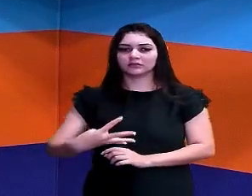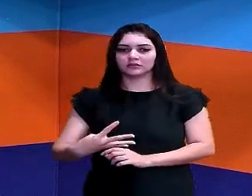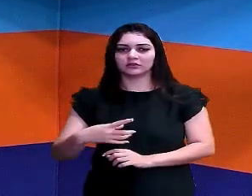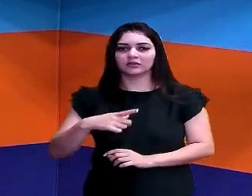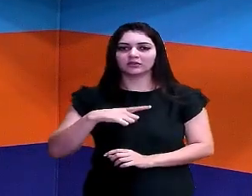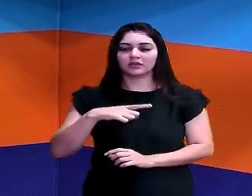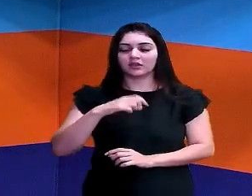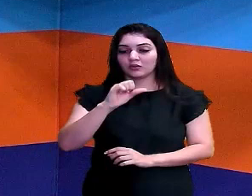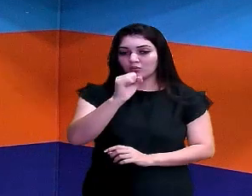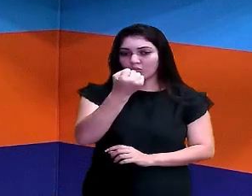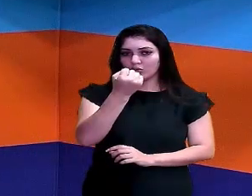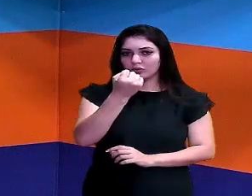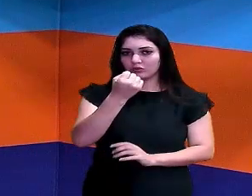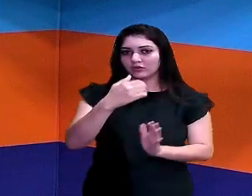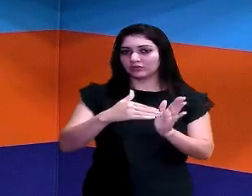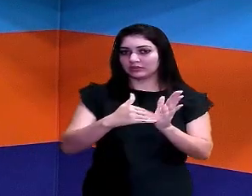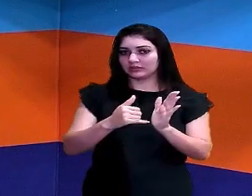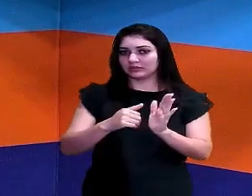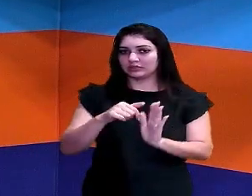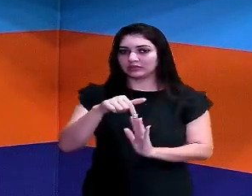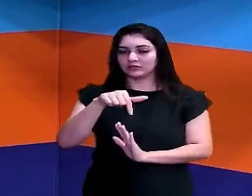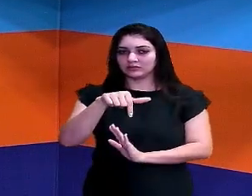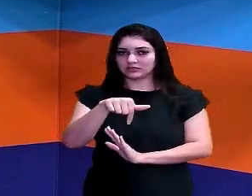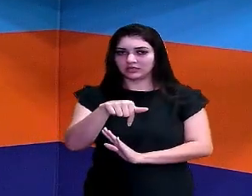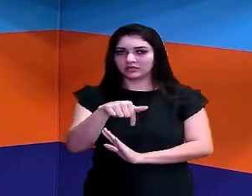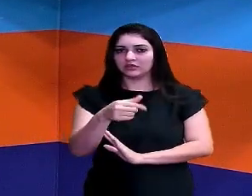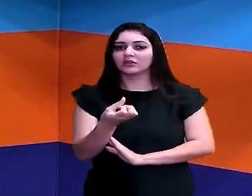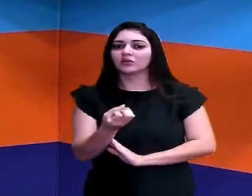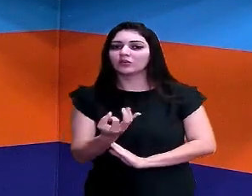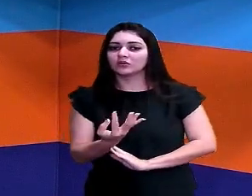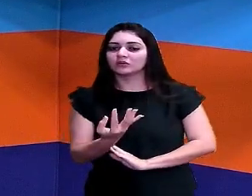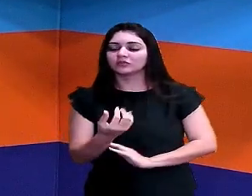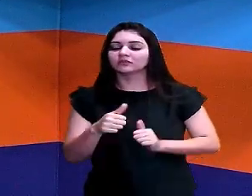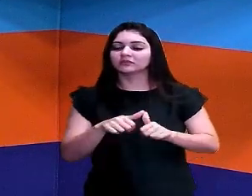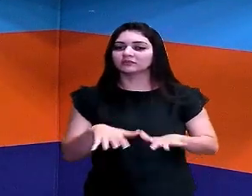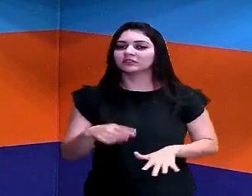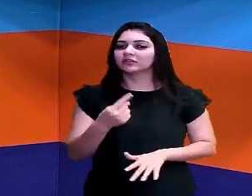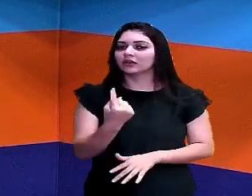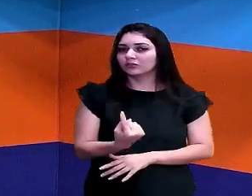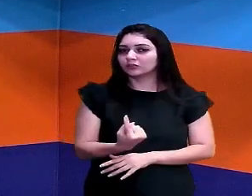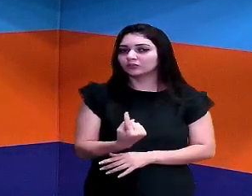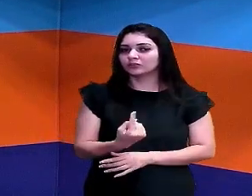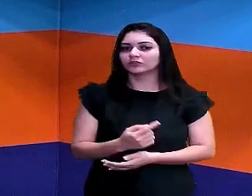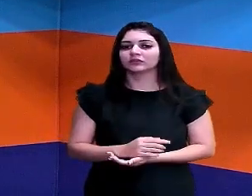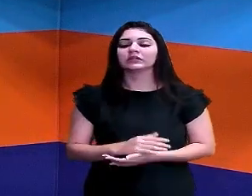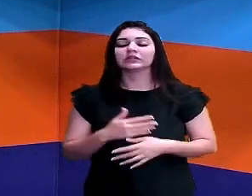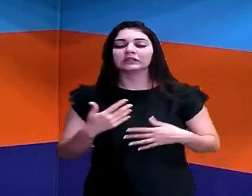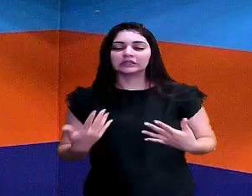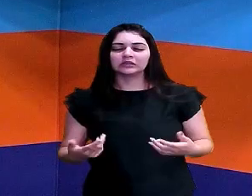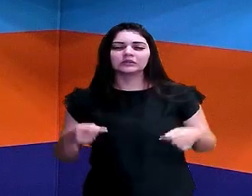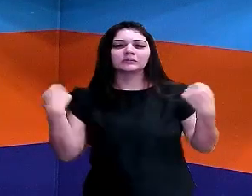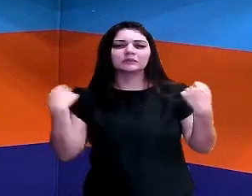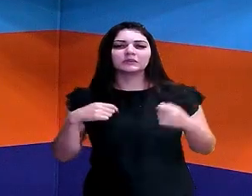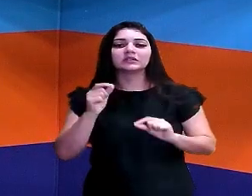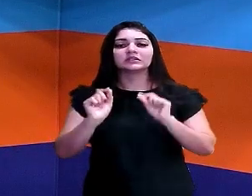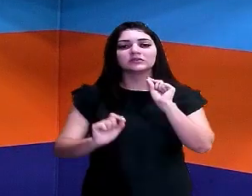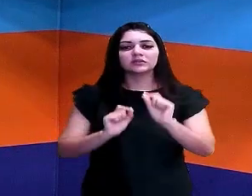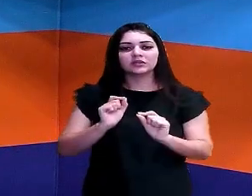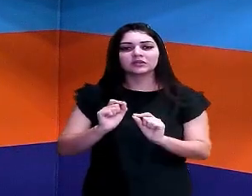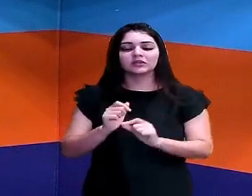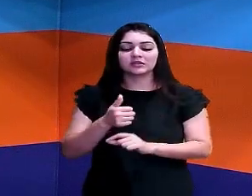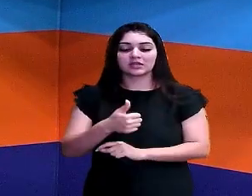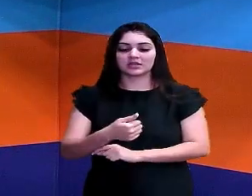8 e tiro 1, eu tenho 8 e tiro 7, fica 1, não é? Então, ele está precisando aí, ó,